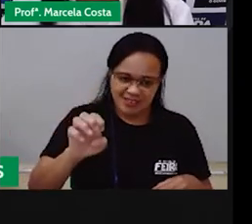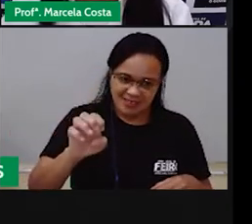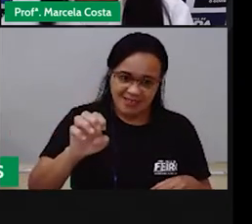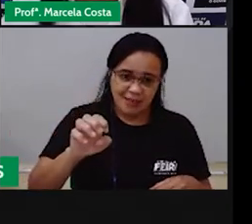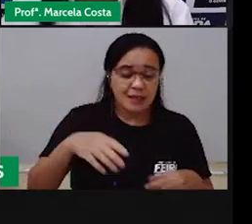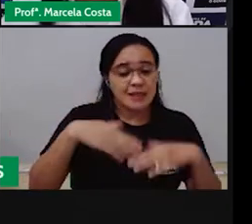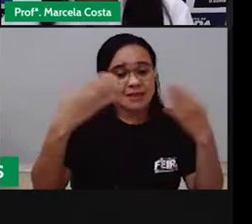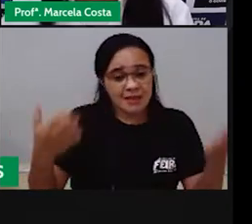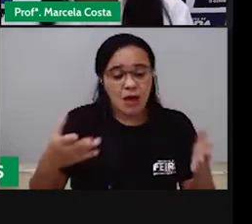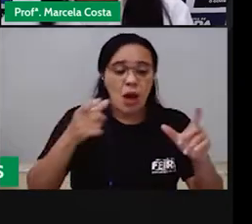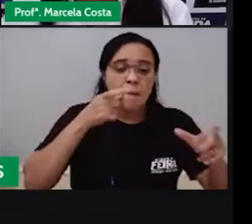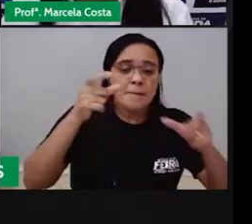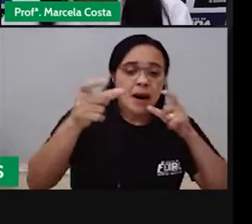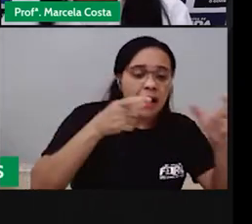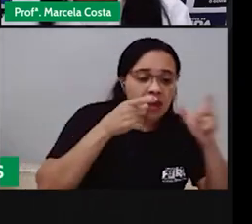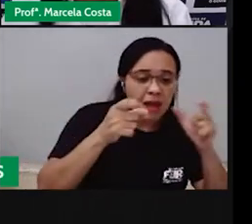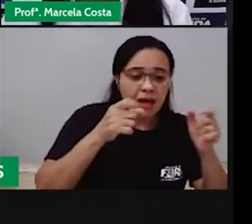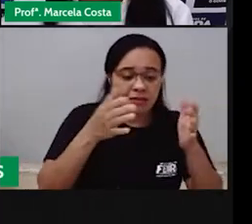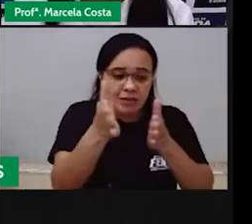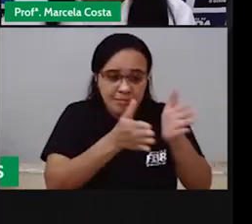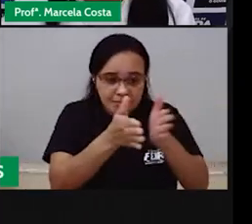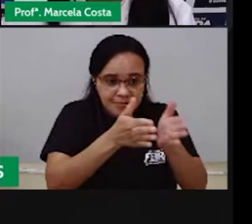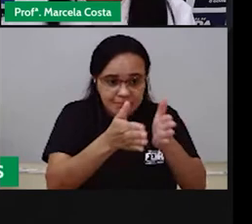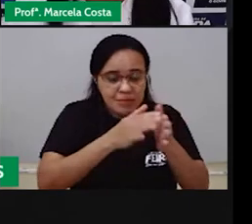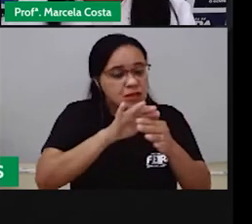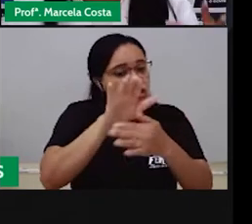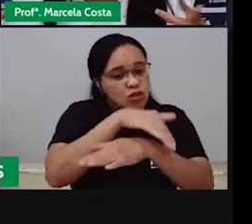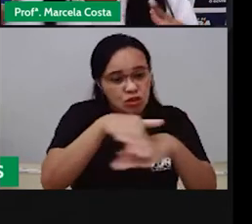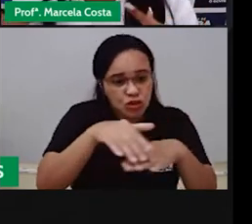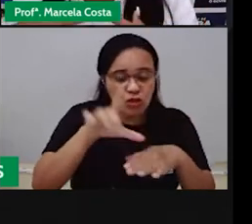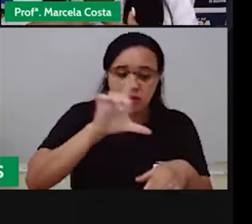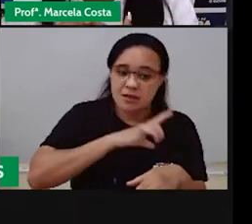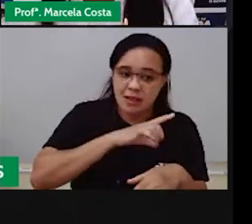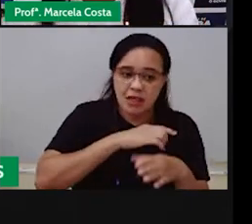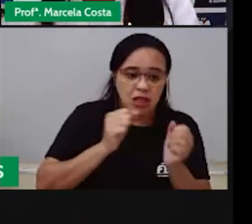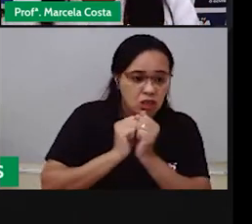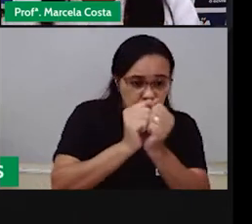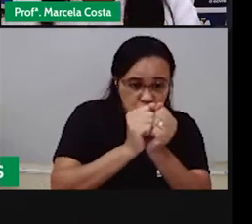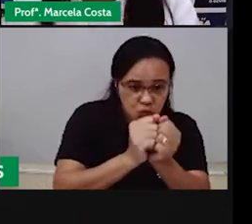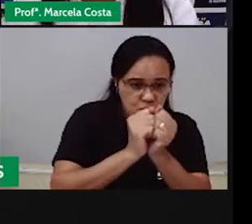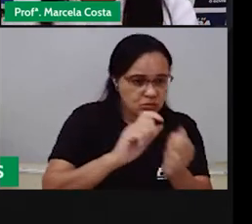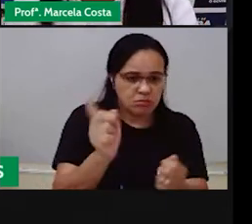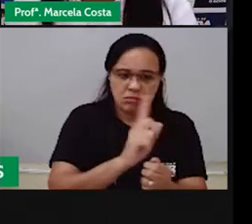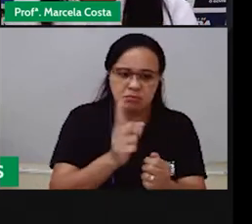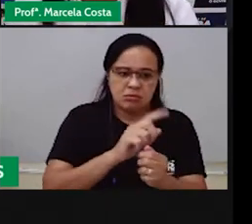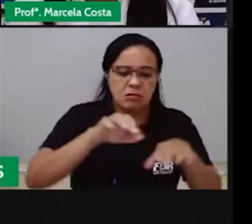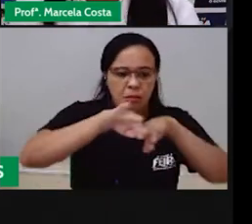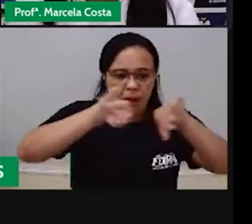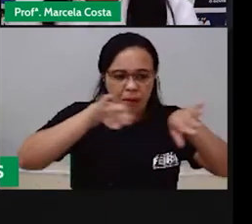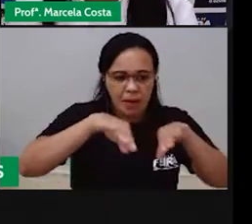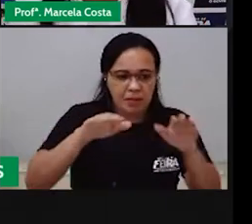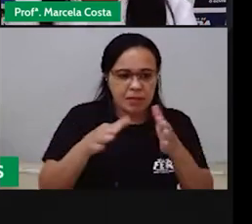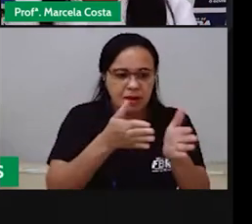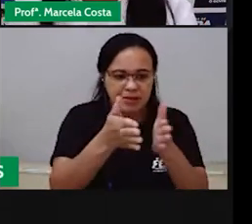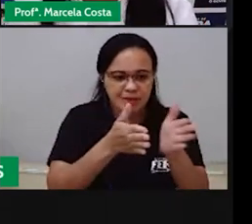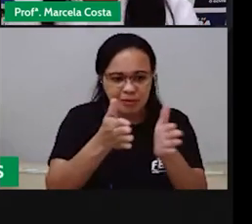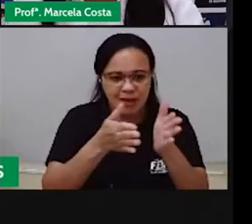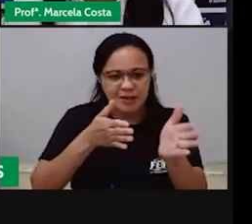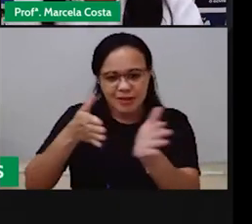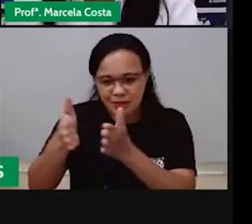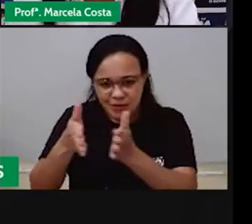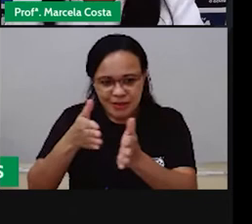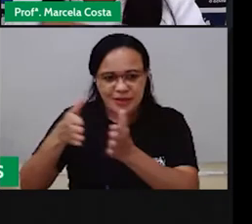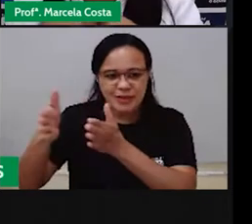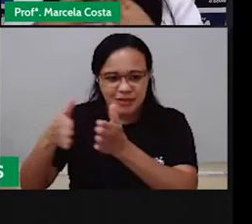estão separadas por um espaço, tá? Não está tudo grudado, porque assim, se tivesse tudo junto,